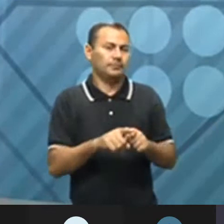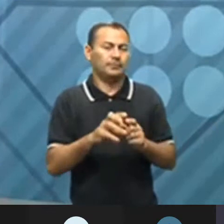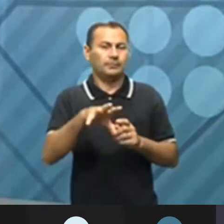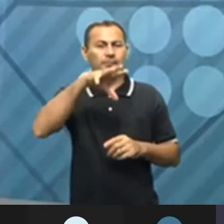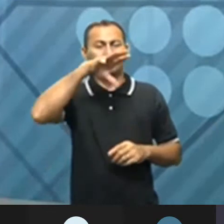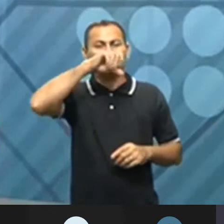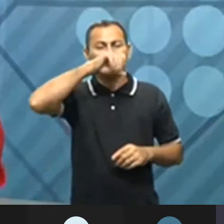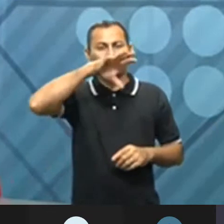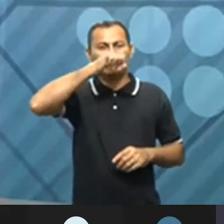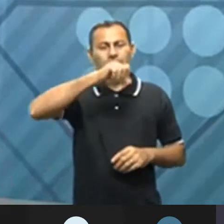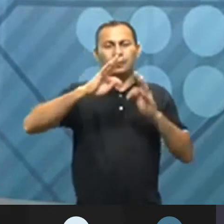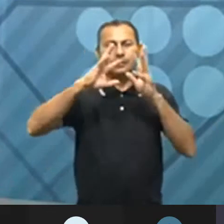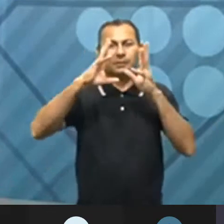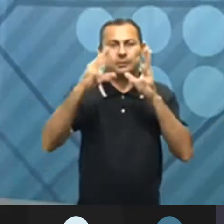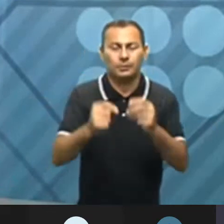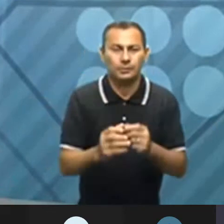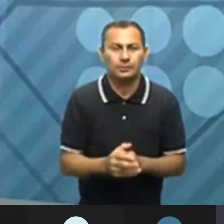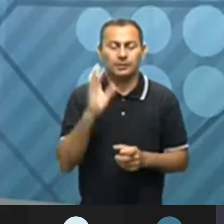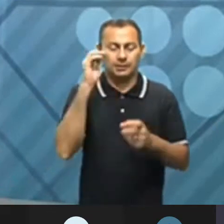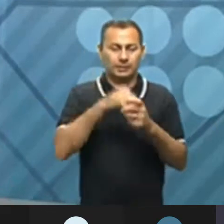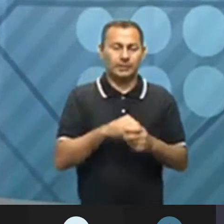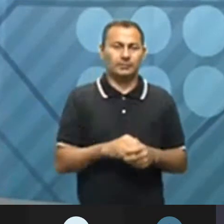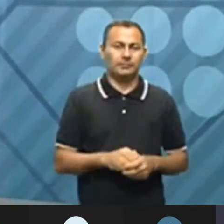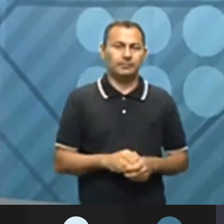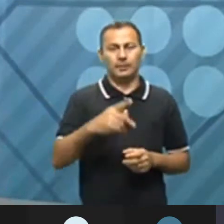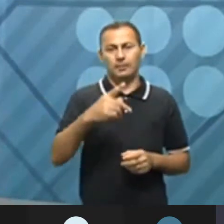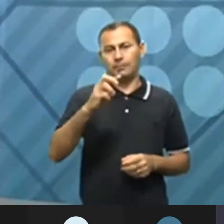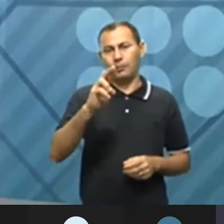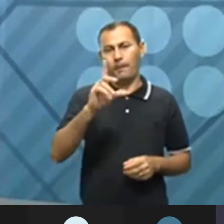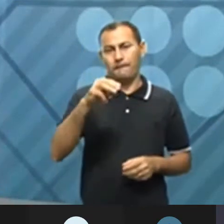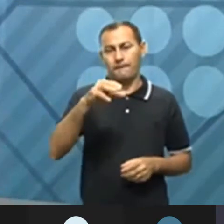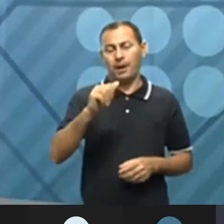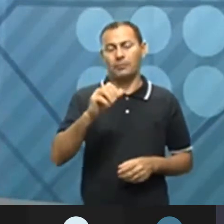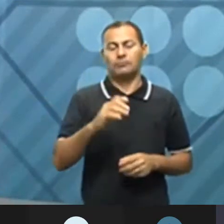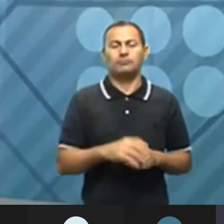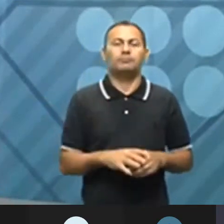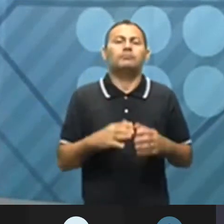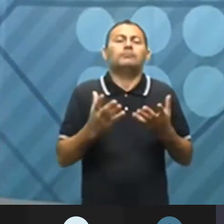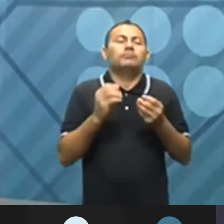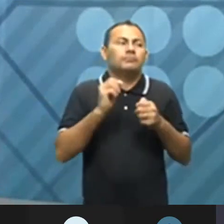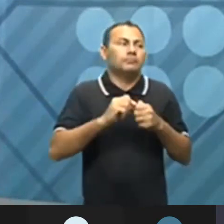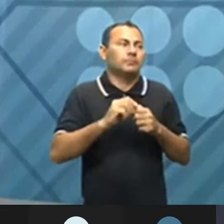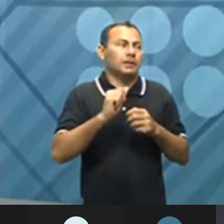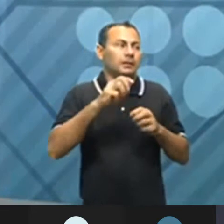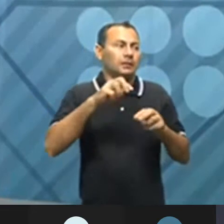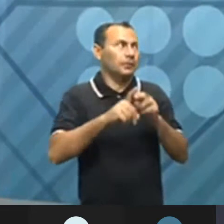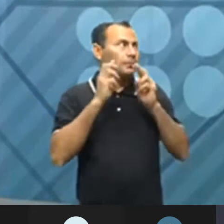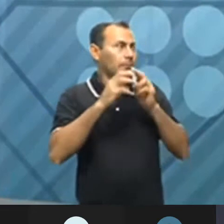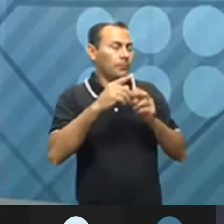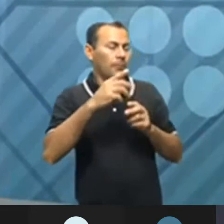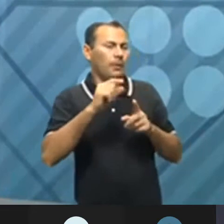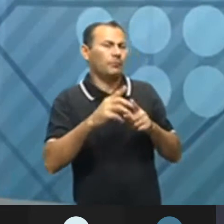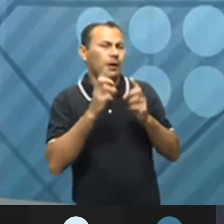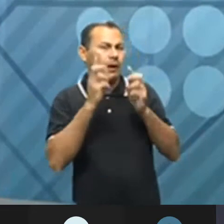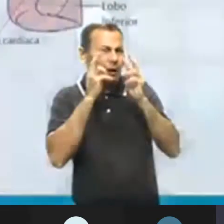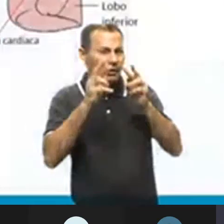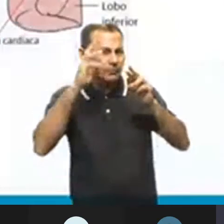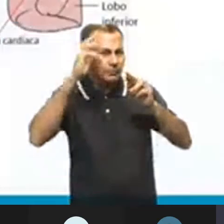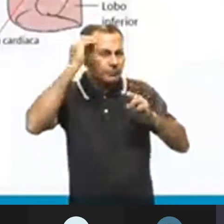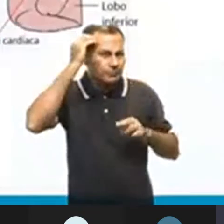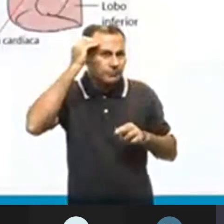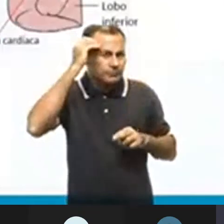bronquíolos respiratórios, e isso tudo já dentro dos pulmões. E os pulmões, como que é a anatomia dos pulmões? Então,